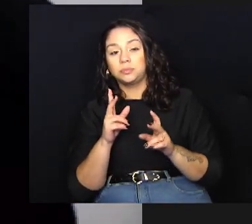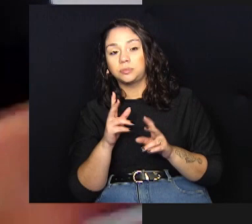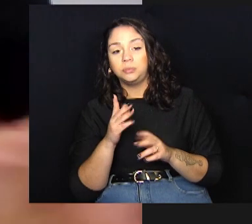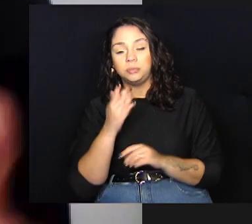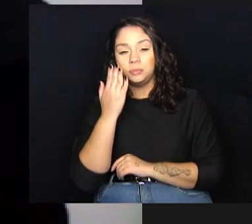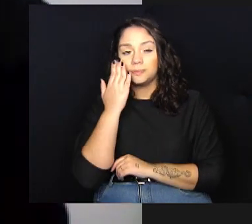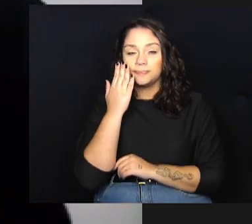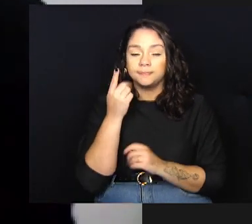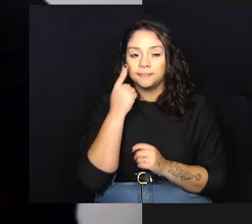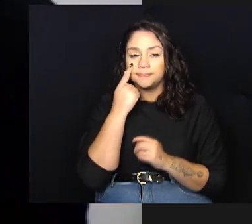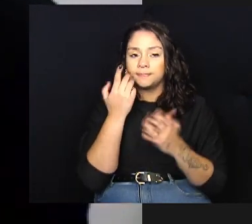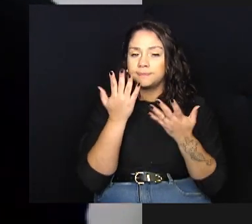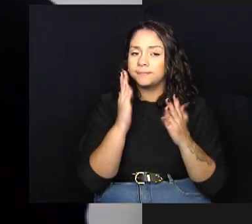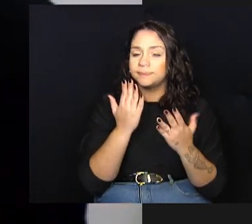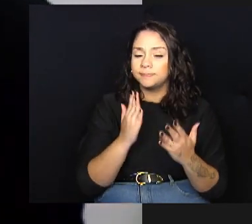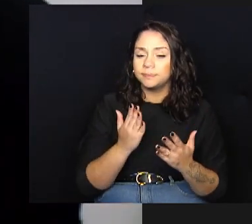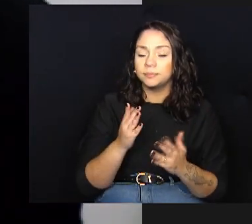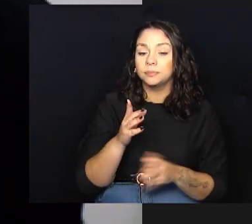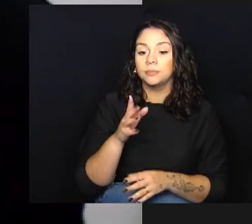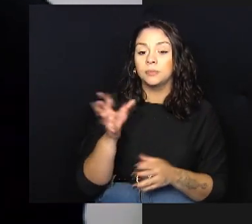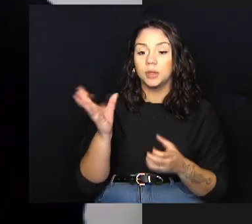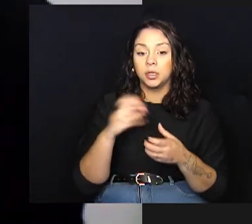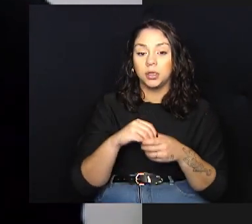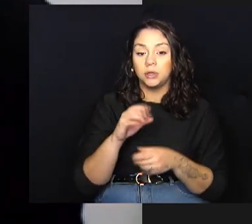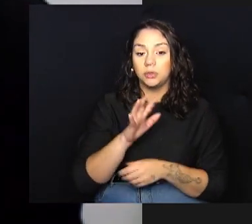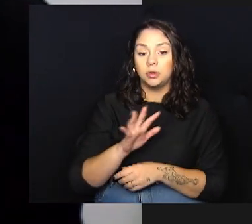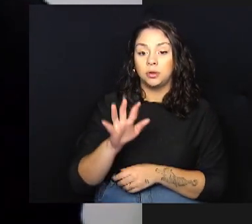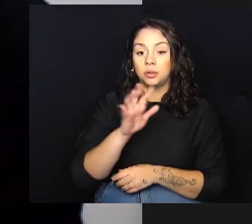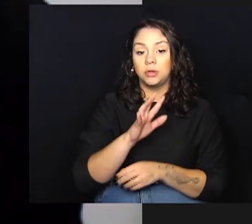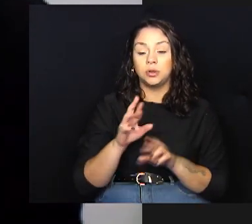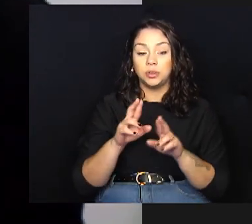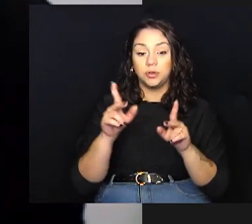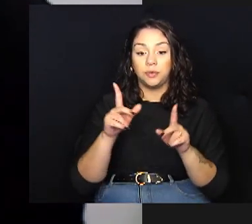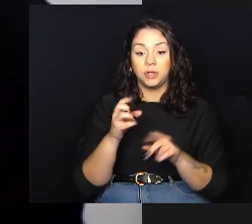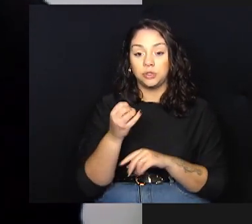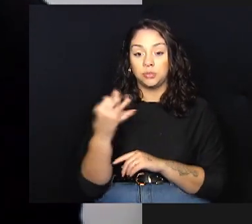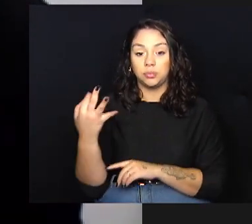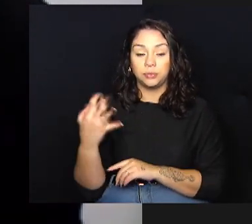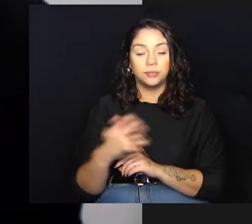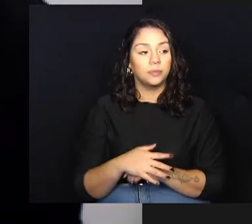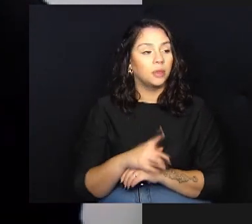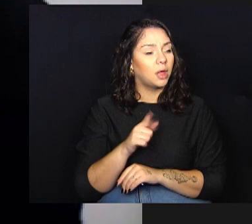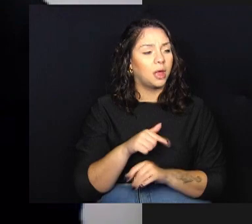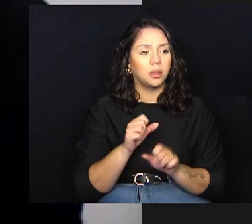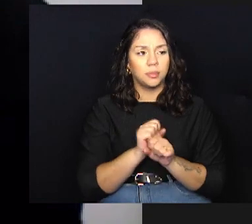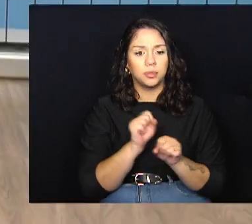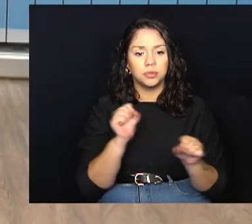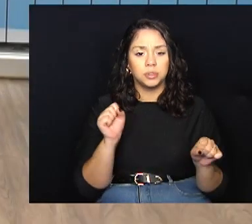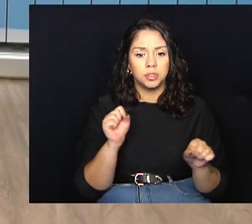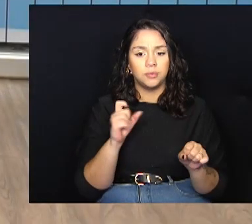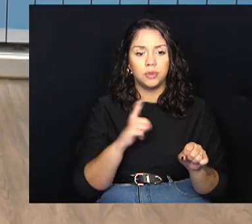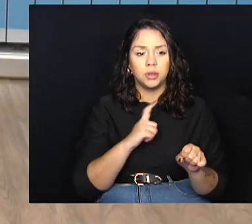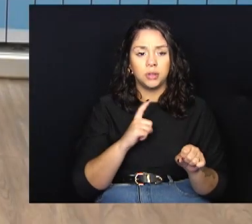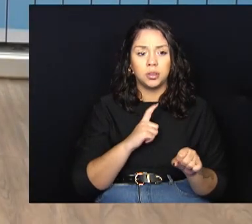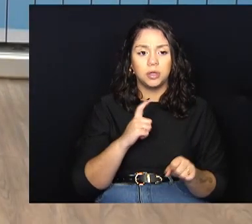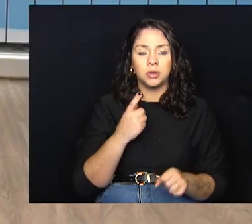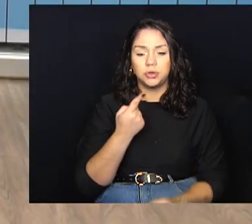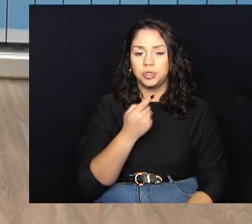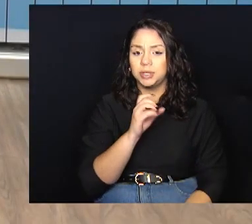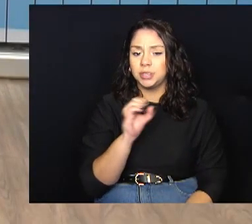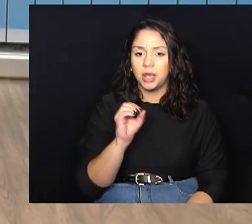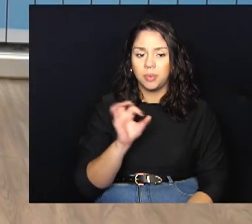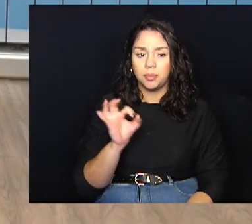dentro dessa margem é de diferença entre os números praticamente impossível fazer uma cobertura de 100%